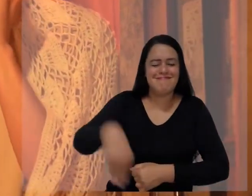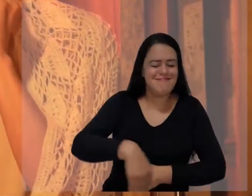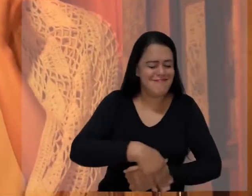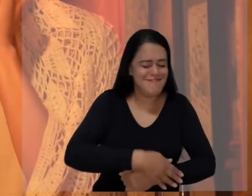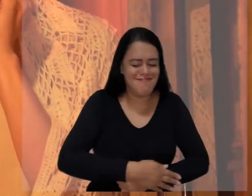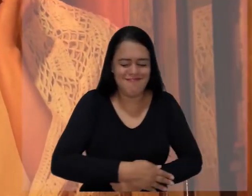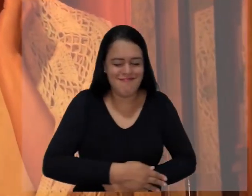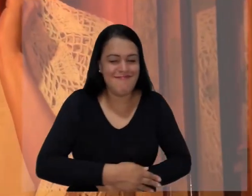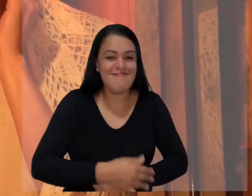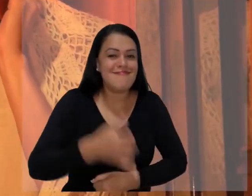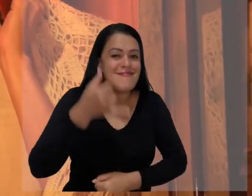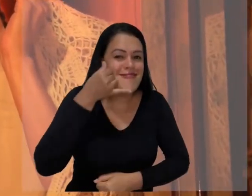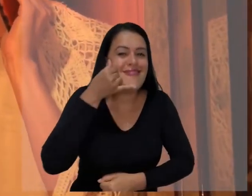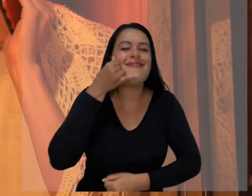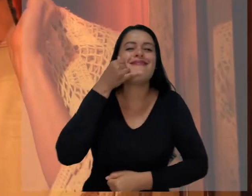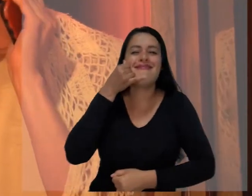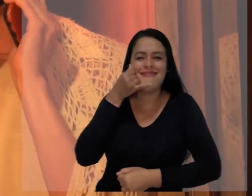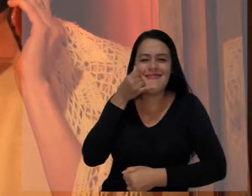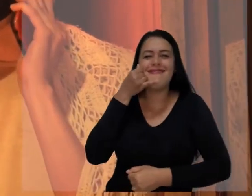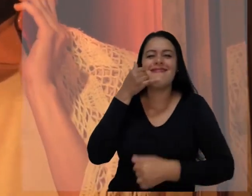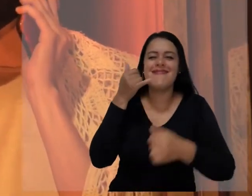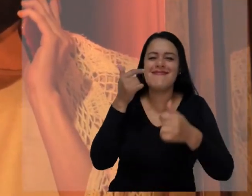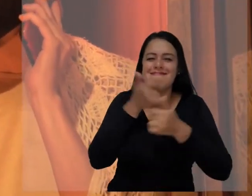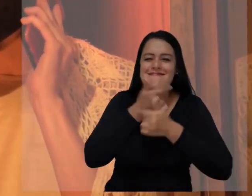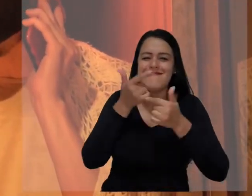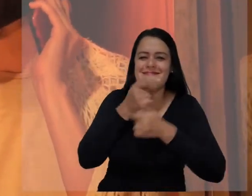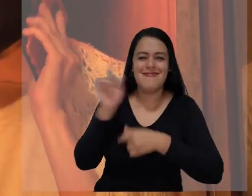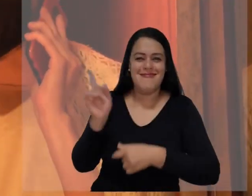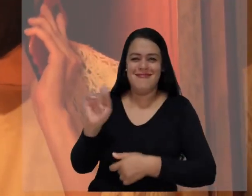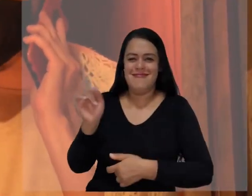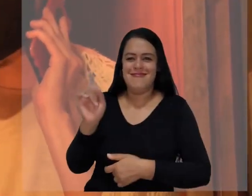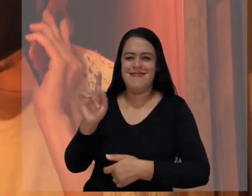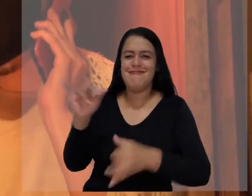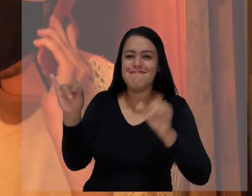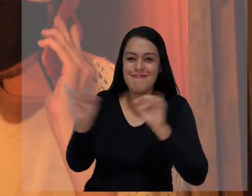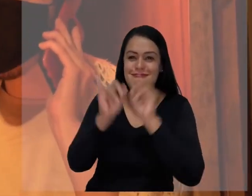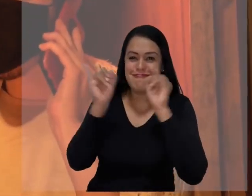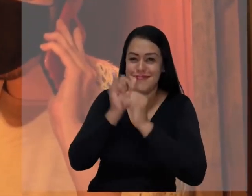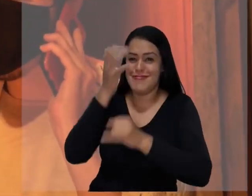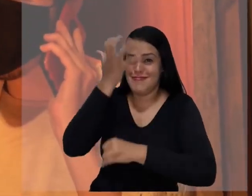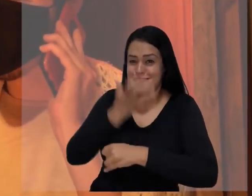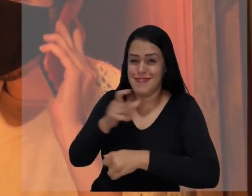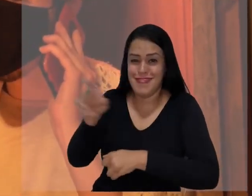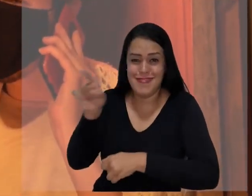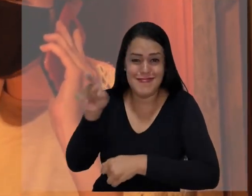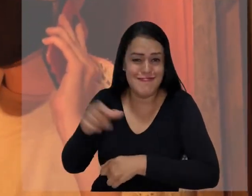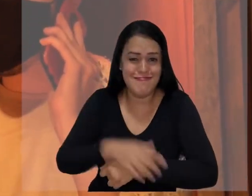Ah, eu faço graça. Ele não. É bobiça séria, é.